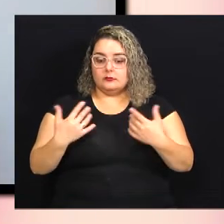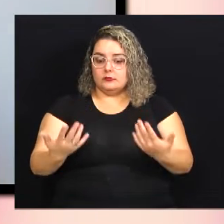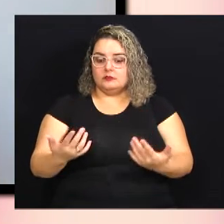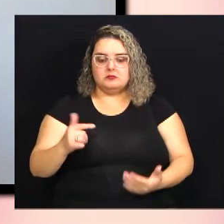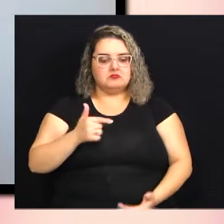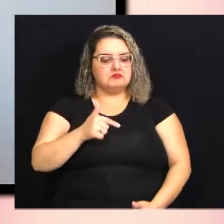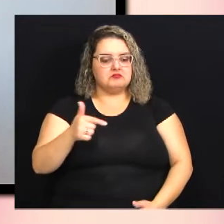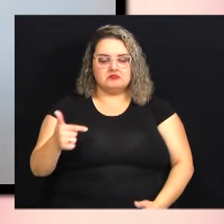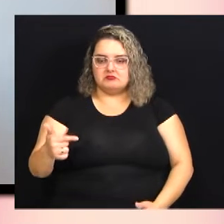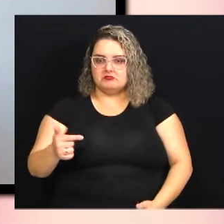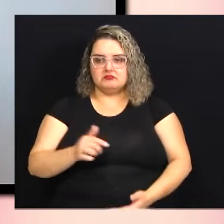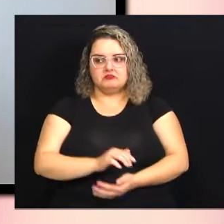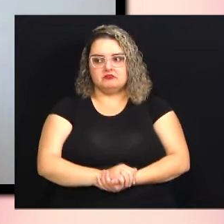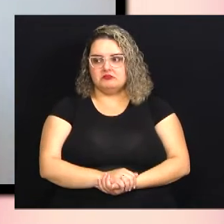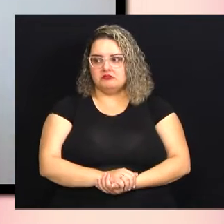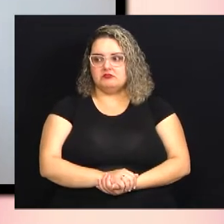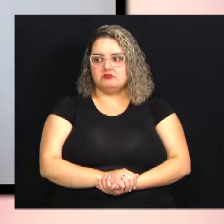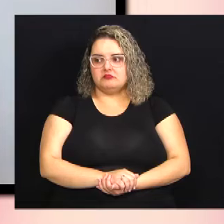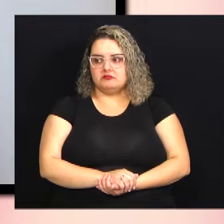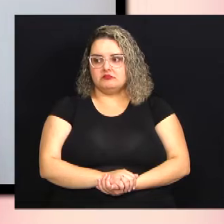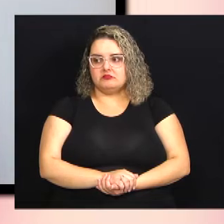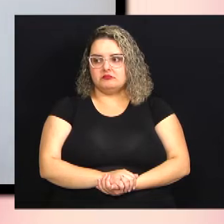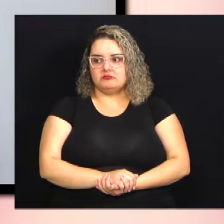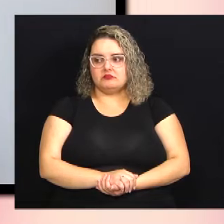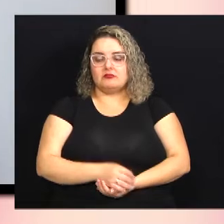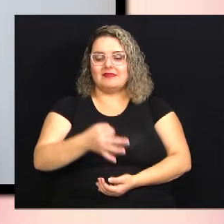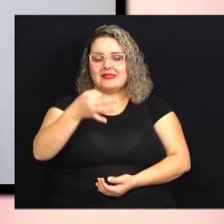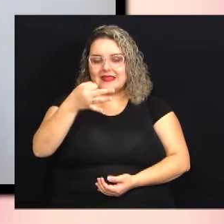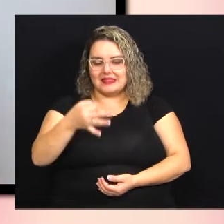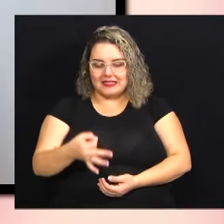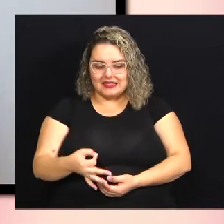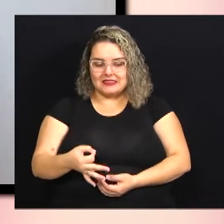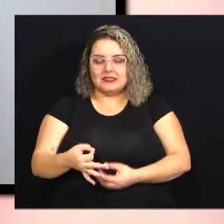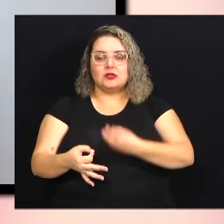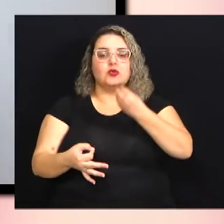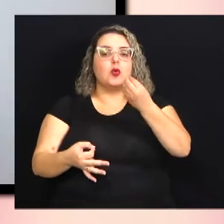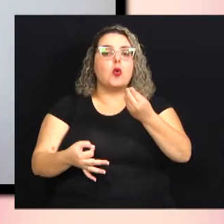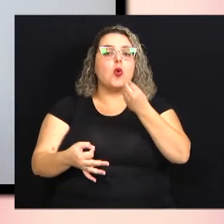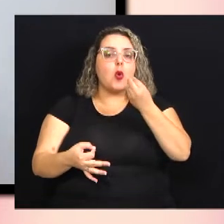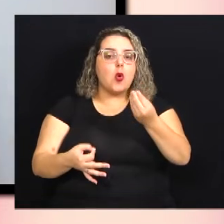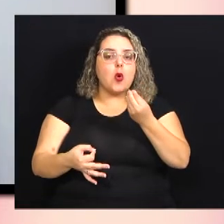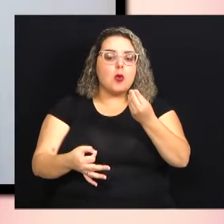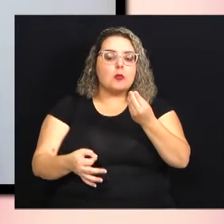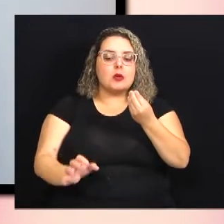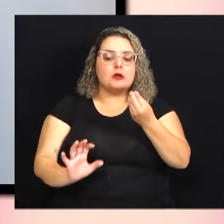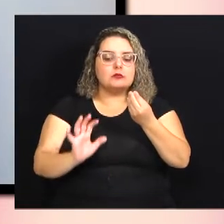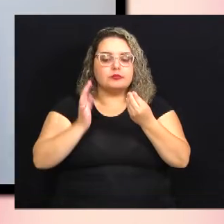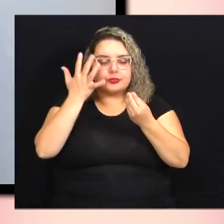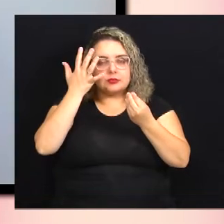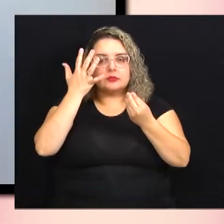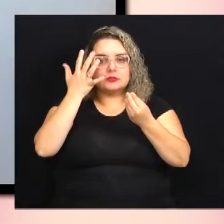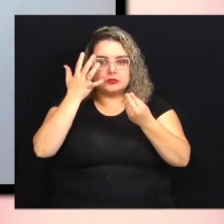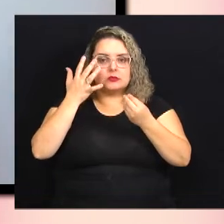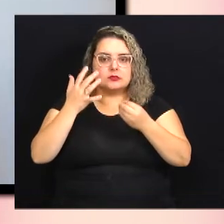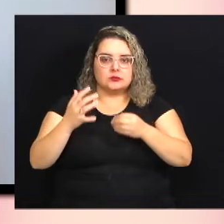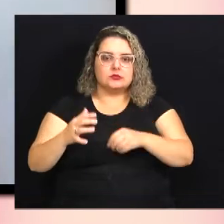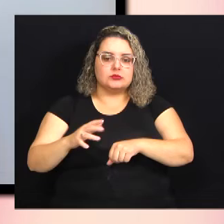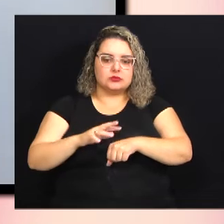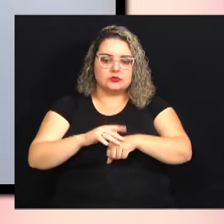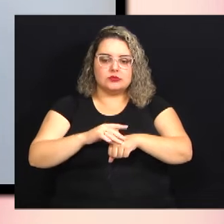temos, assim, o caminho exato de como que isso acontece para a